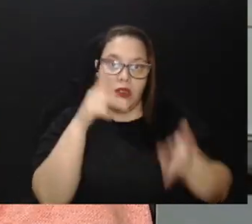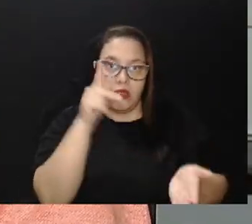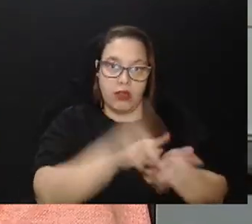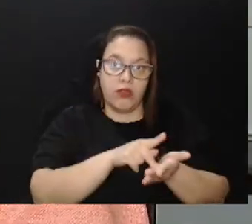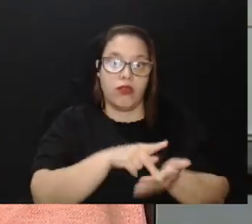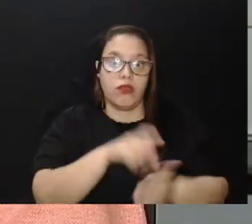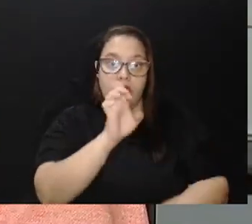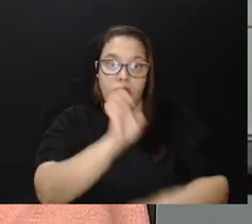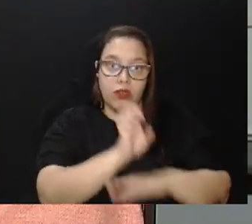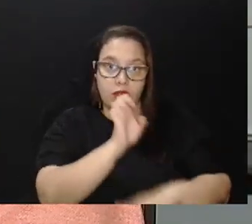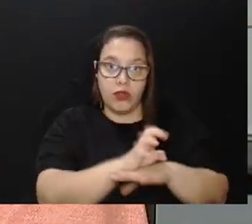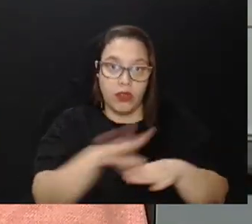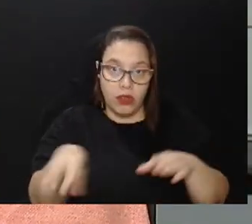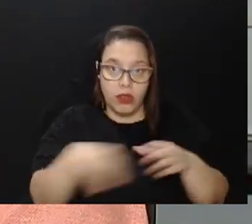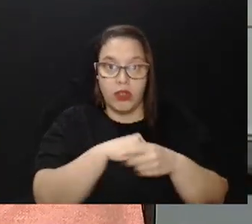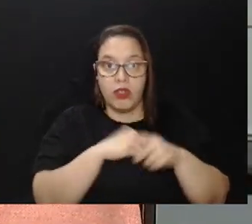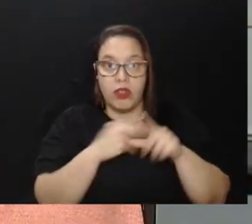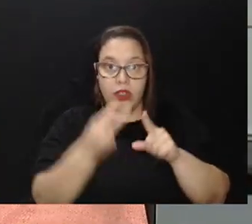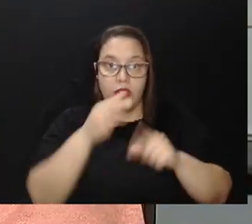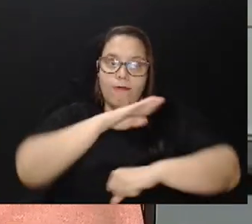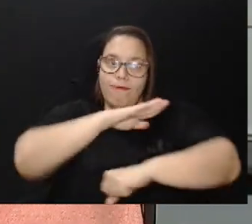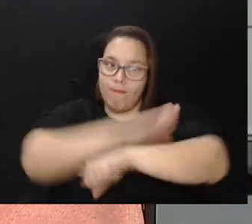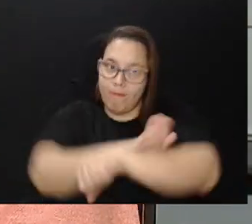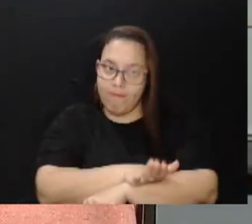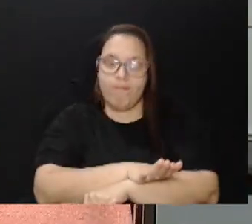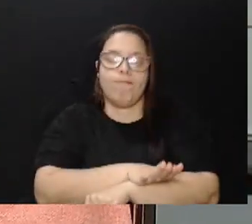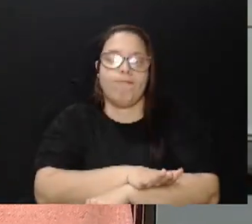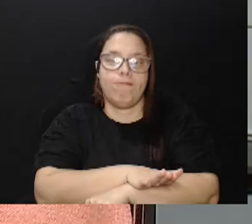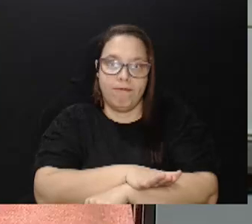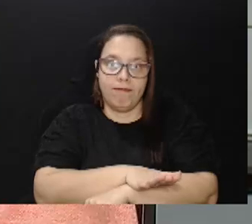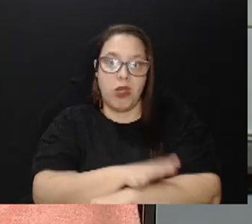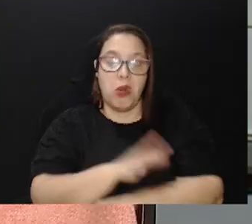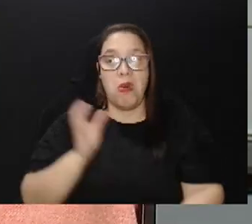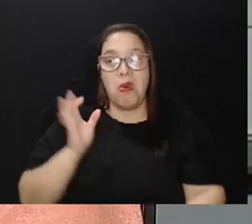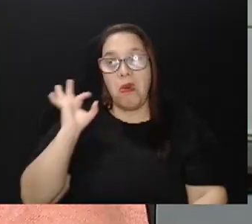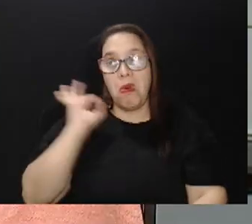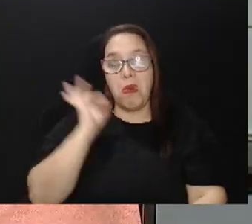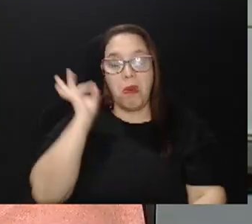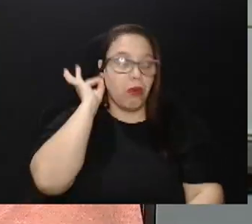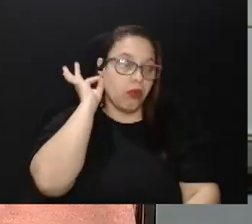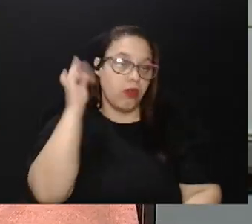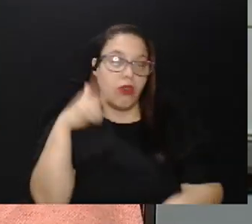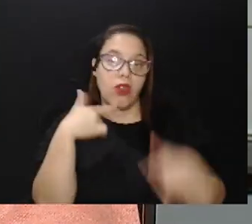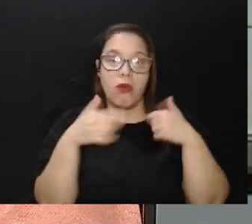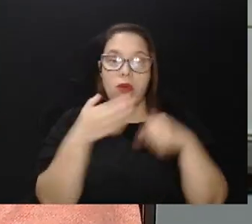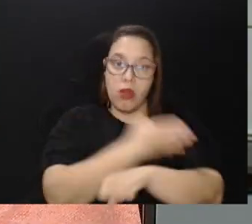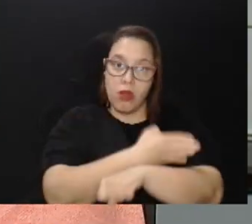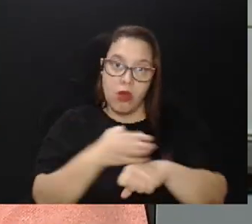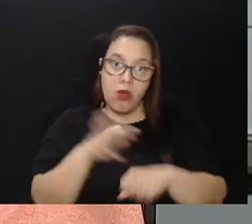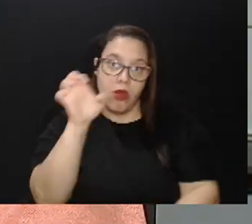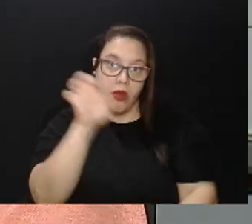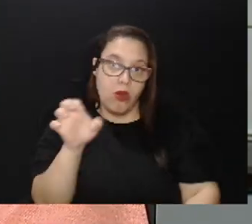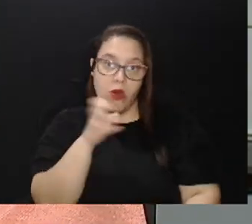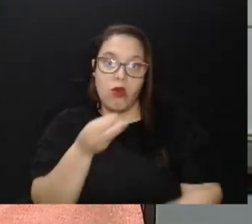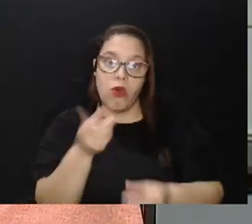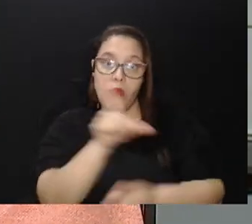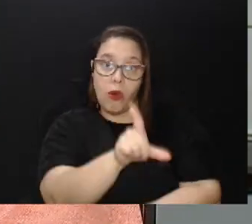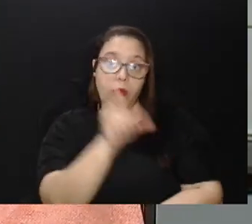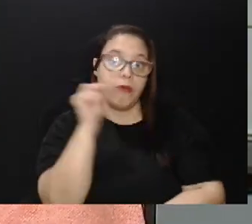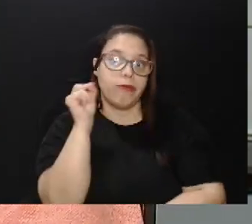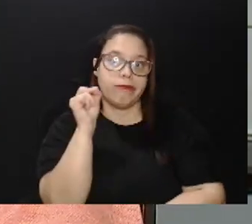visão racista, enfim, né, de privilegiar o trabalhador branco europeu como uma forma de, né, como uma espécie